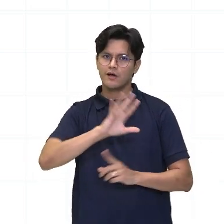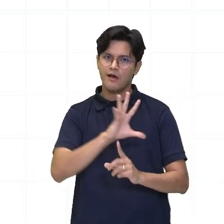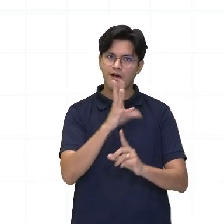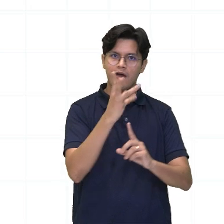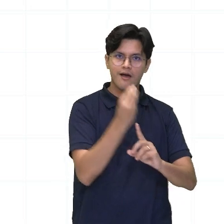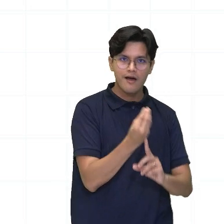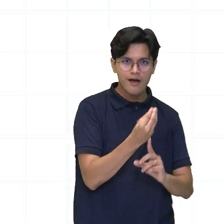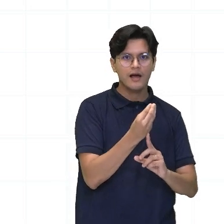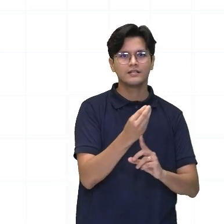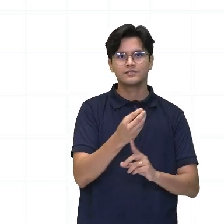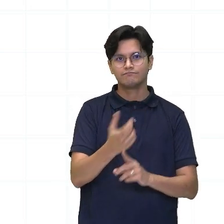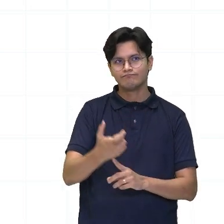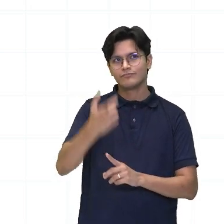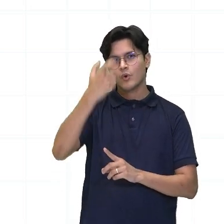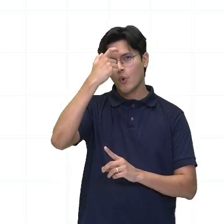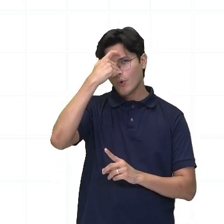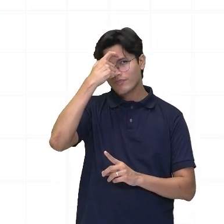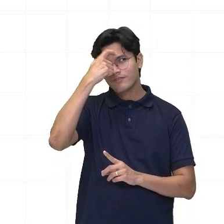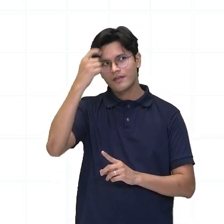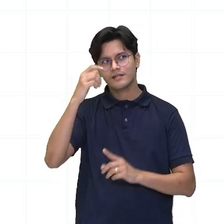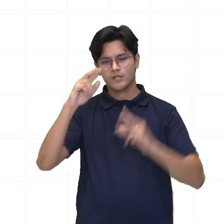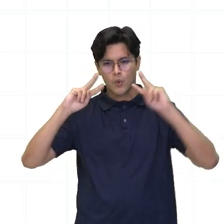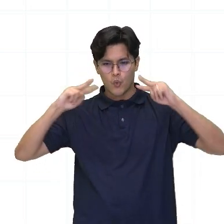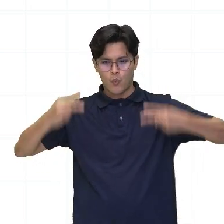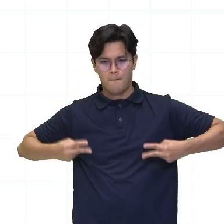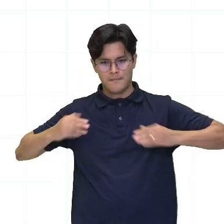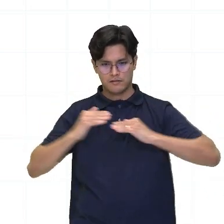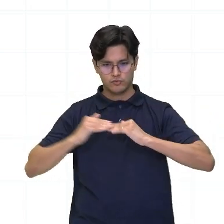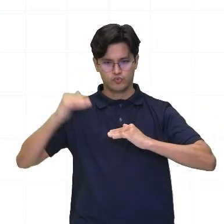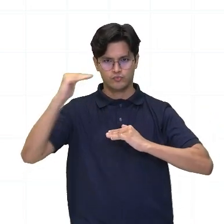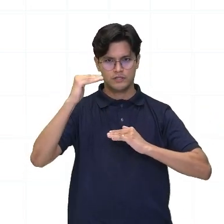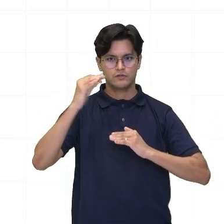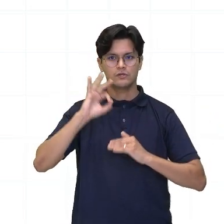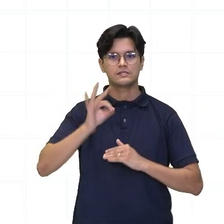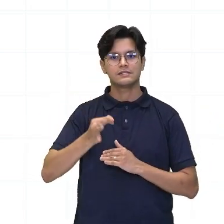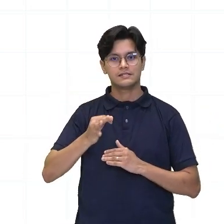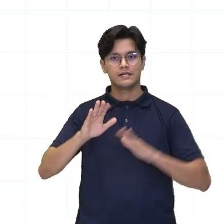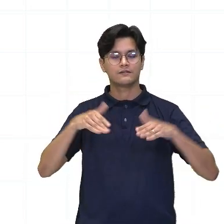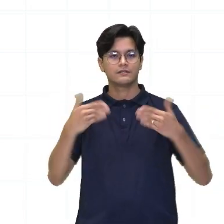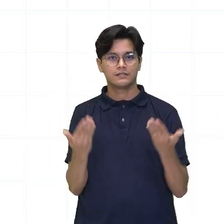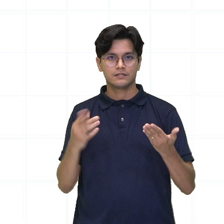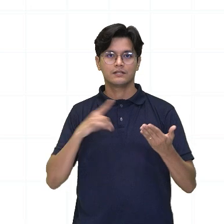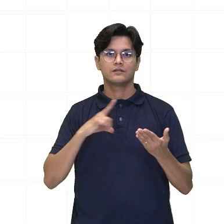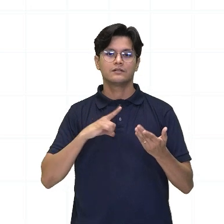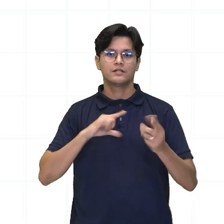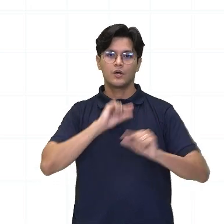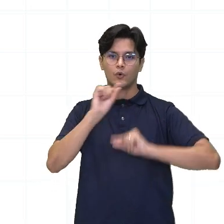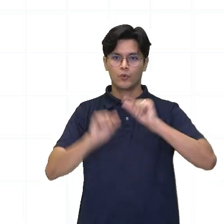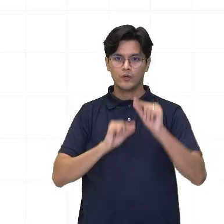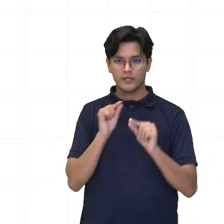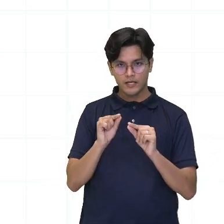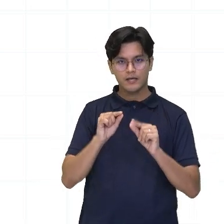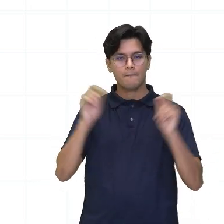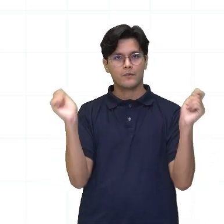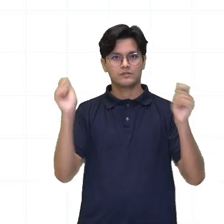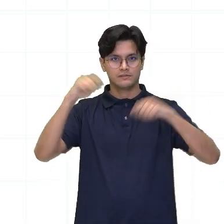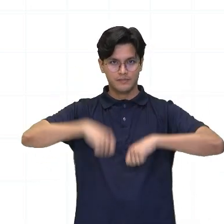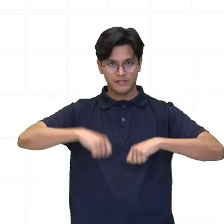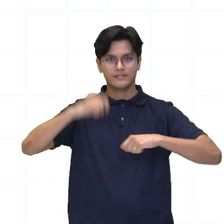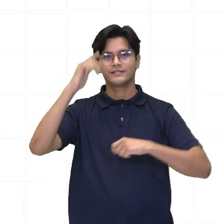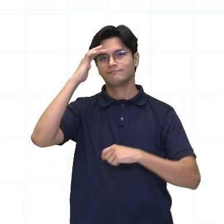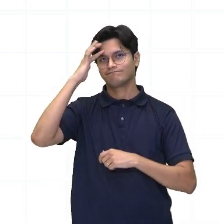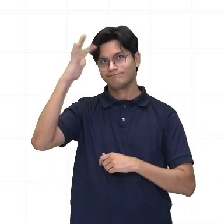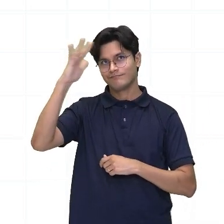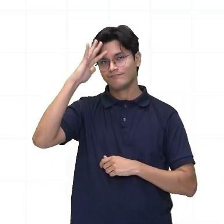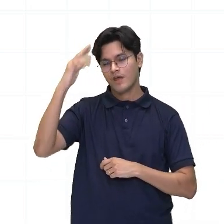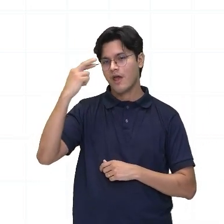assim ocorra um processo cartártico e que ofereçam atividade reflexiva. A cartaz,